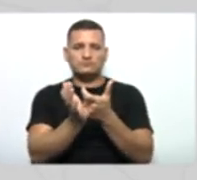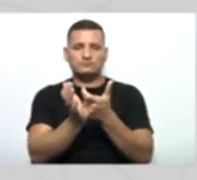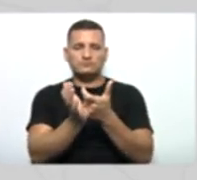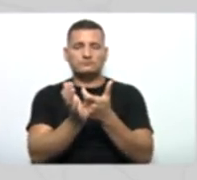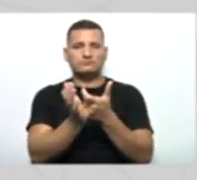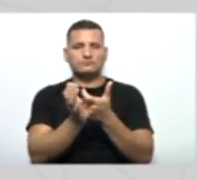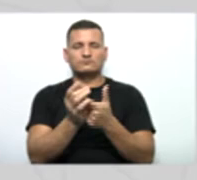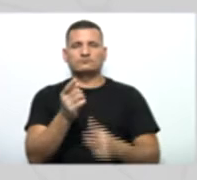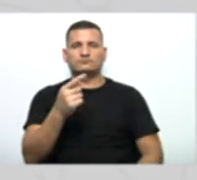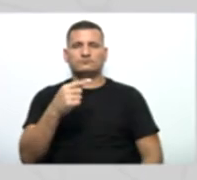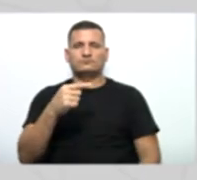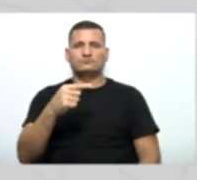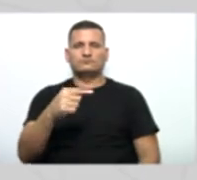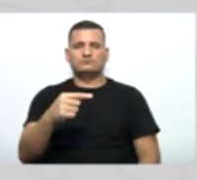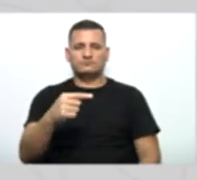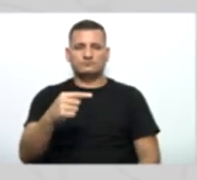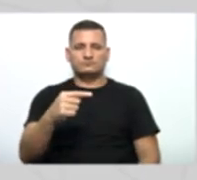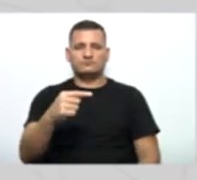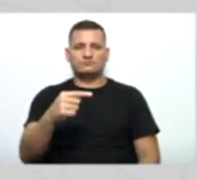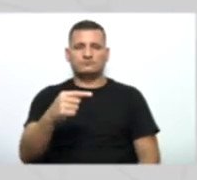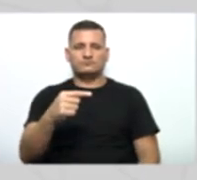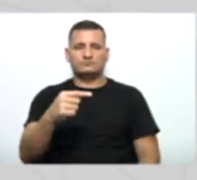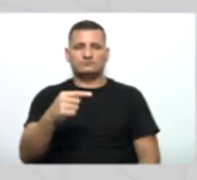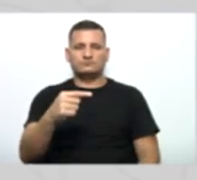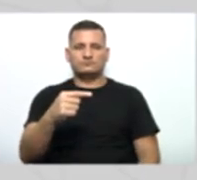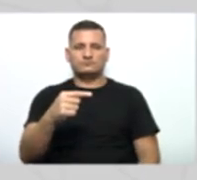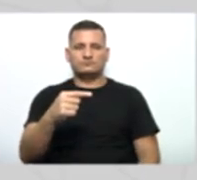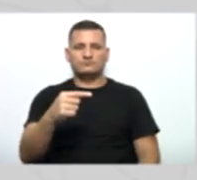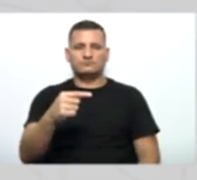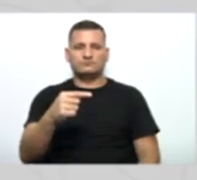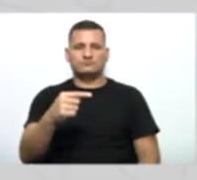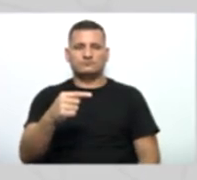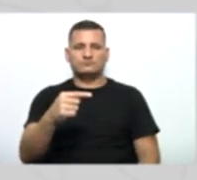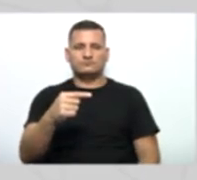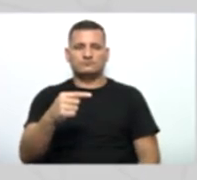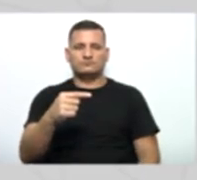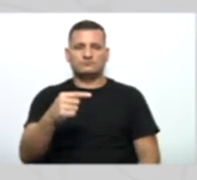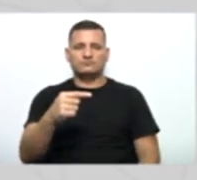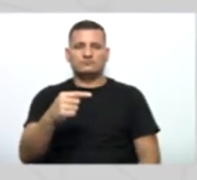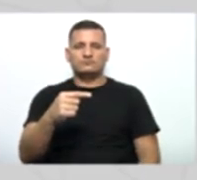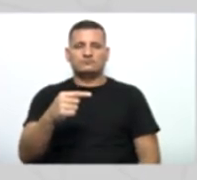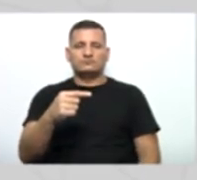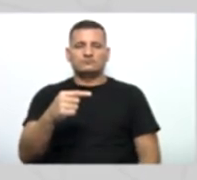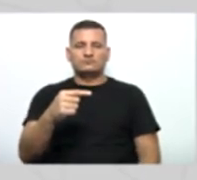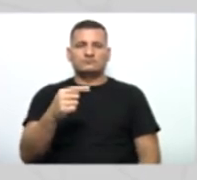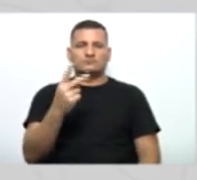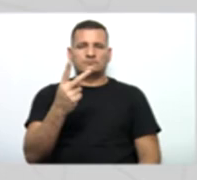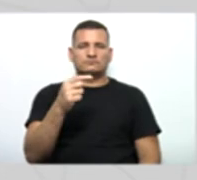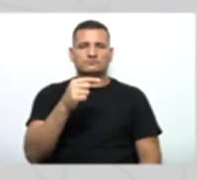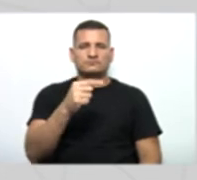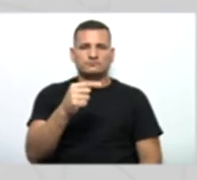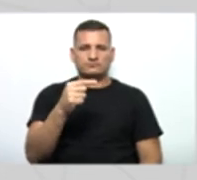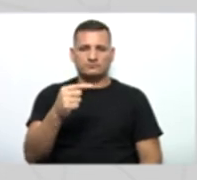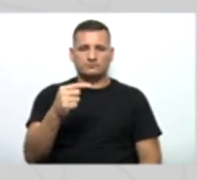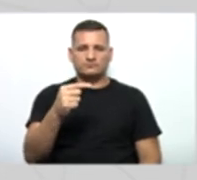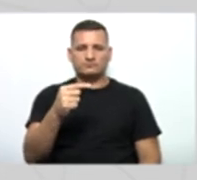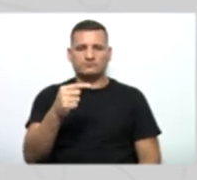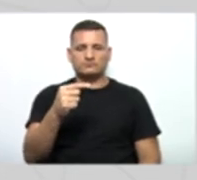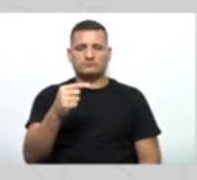nome do nosso atributo, nós utilizamos aqui, ó, dois underlines. Esses dois underlines estão